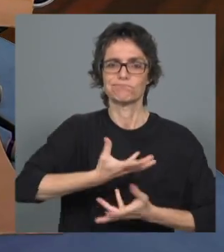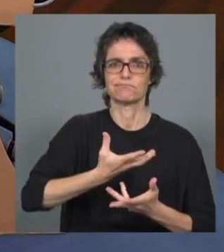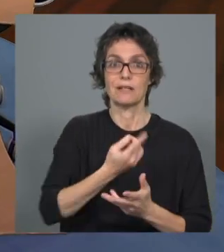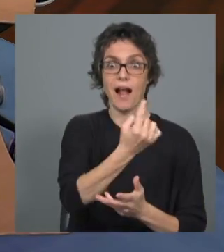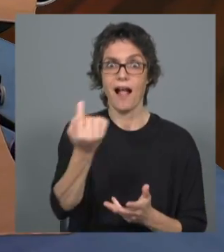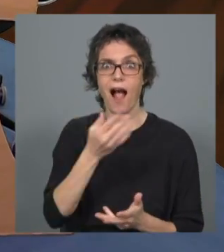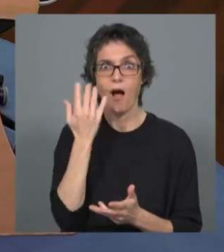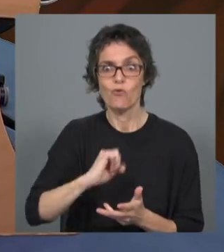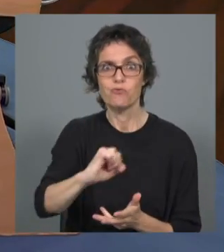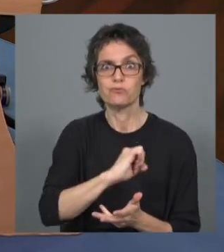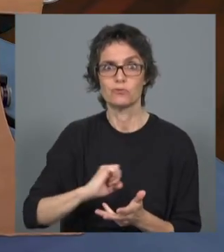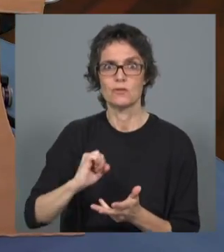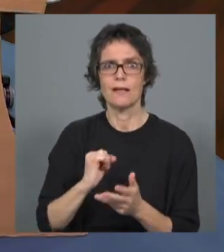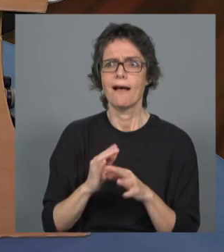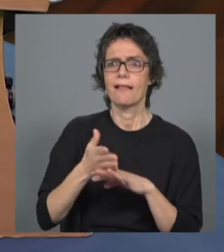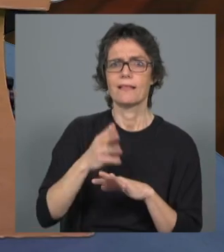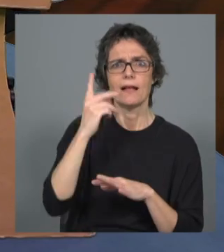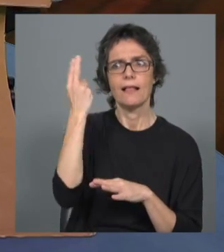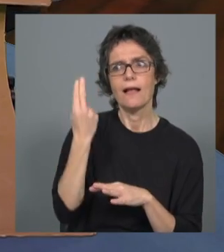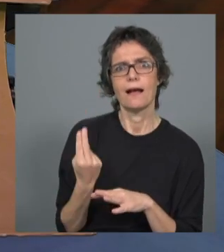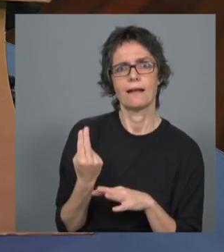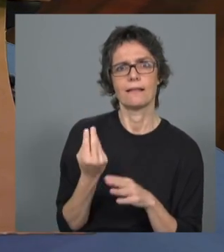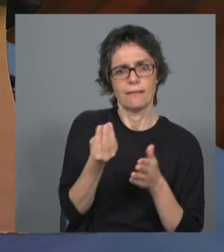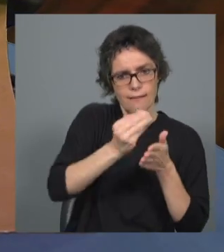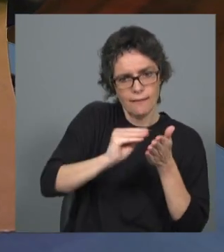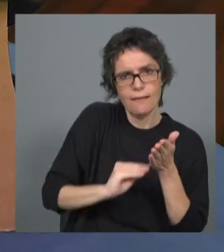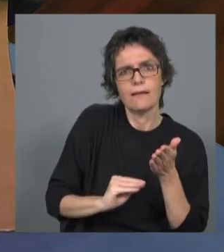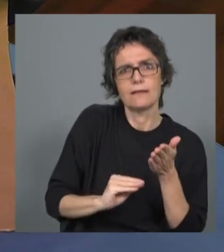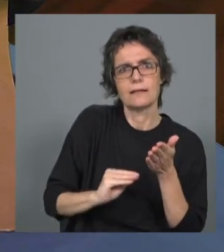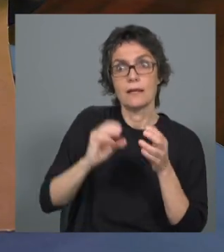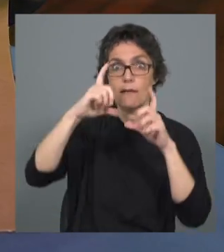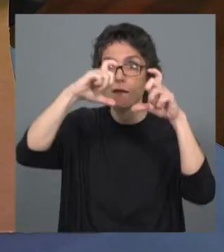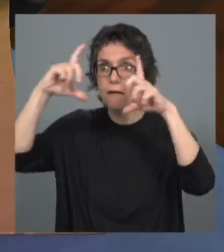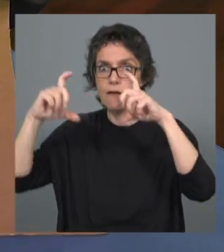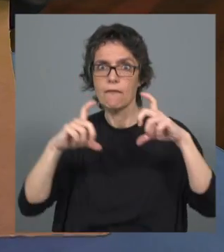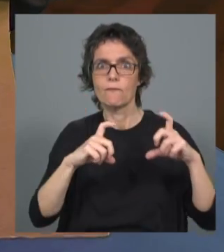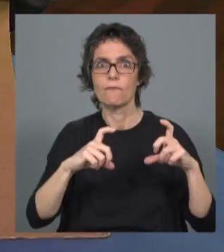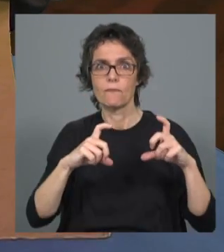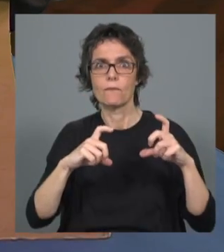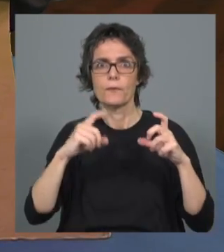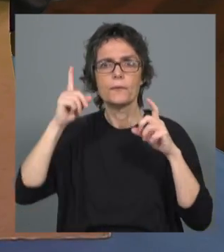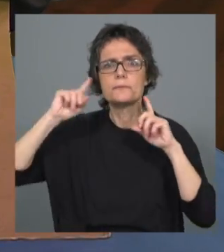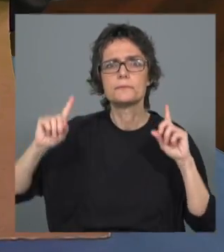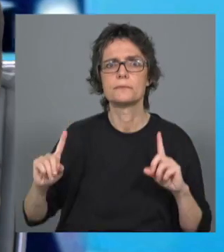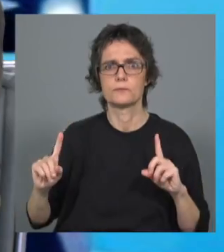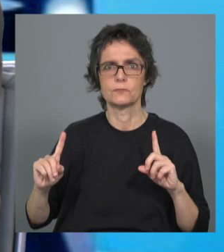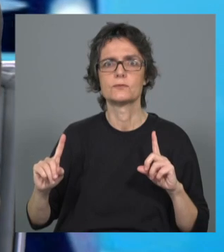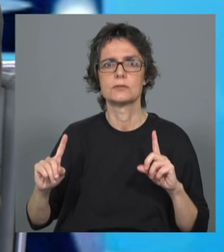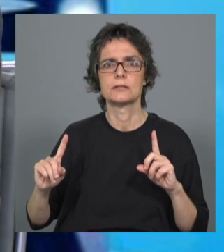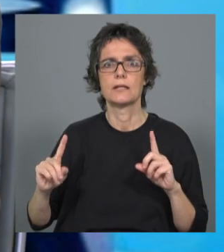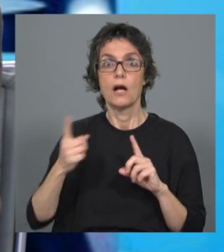alunos. Pela arte, pela escrita, pela fotografia, pela música,